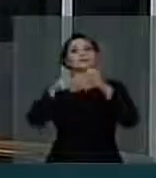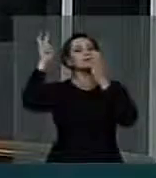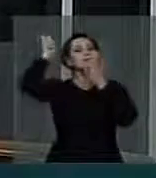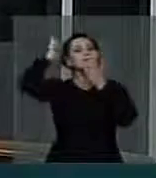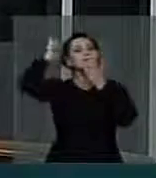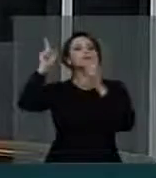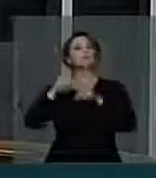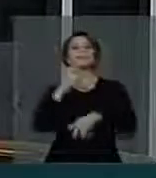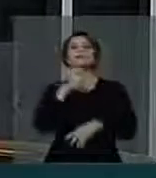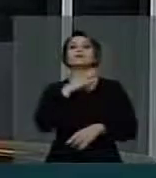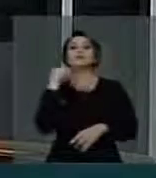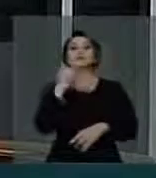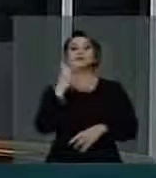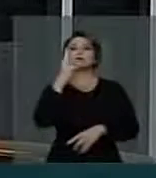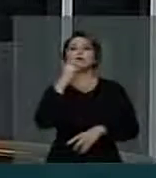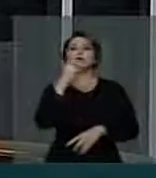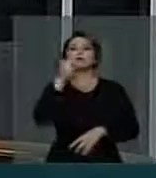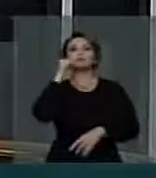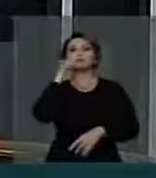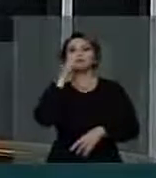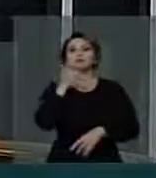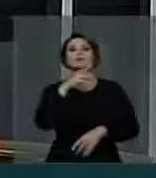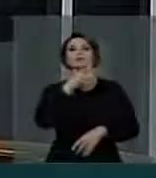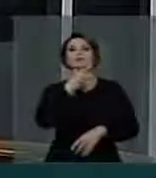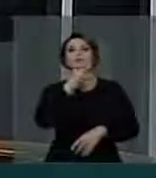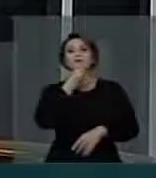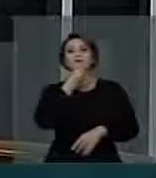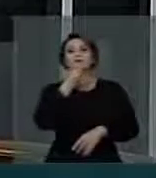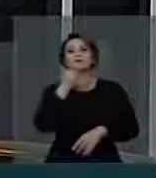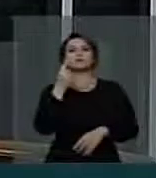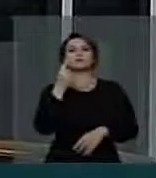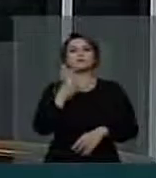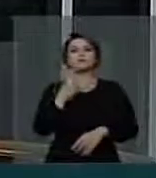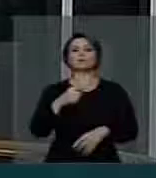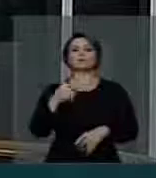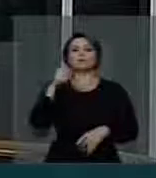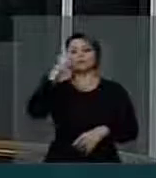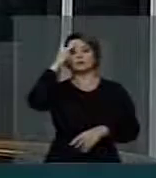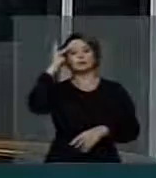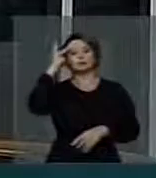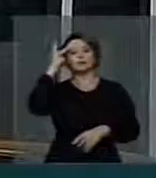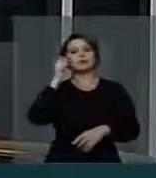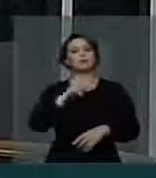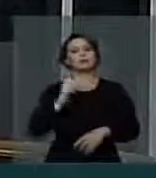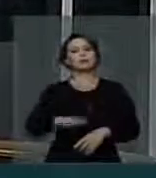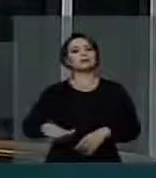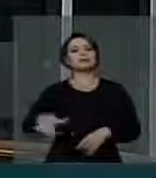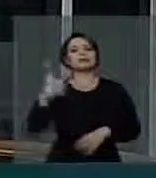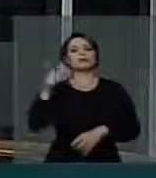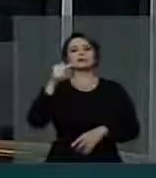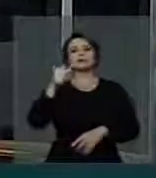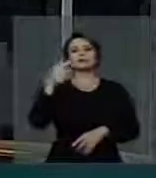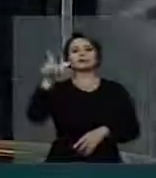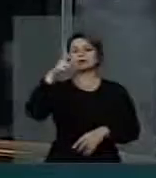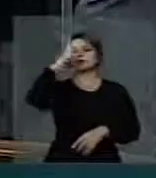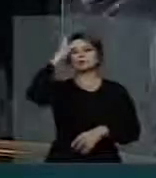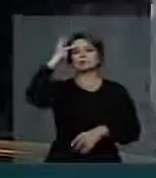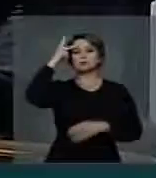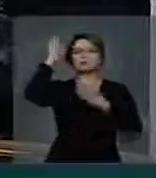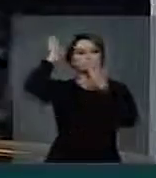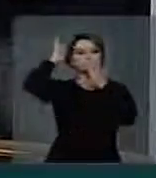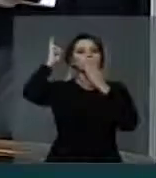mulher, 2 homens, uma criança e 7 outros indígenas ficaram